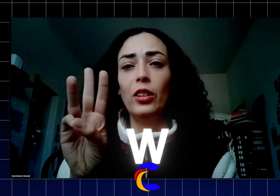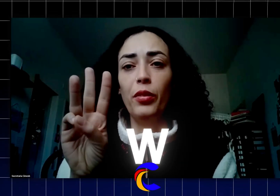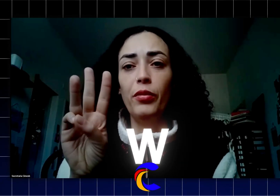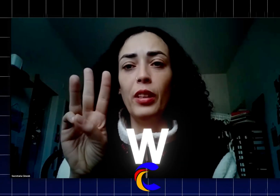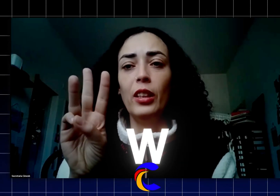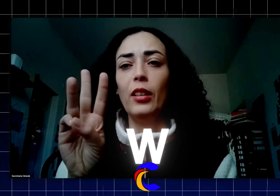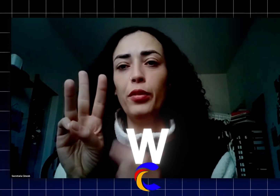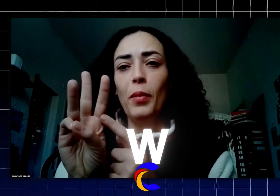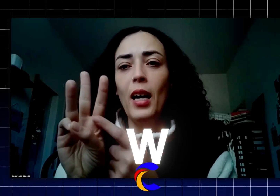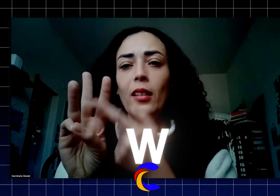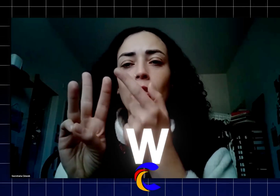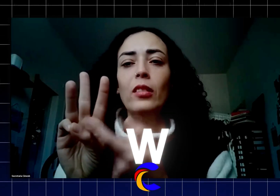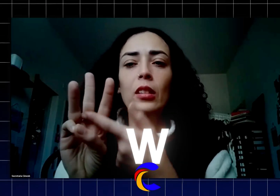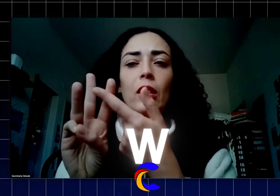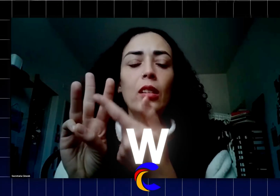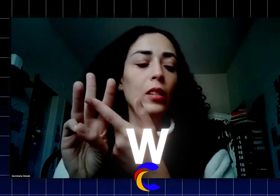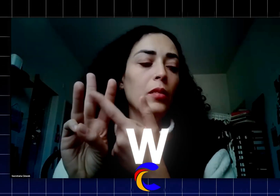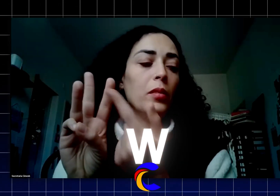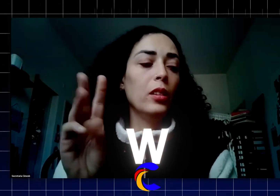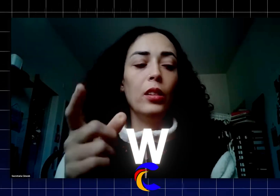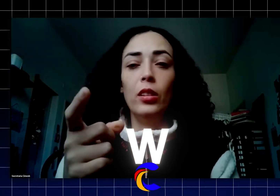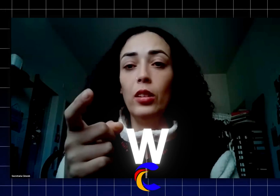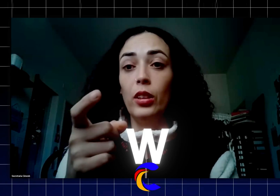também, se a gente for ver, já tem o formato.